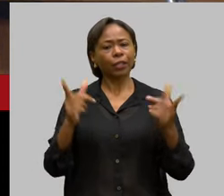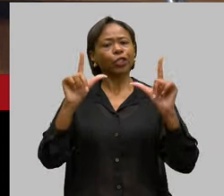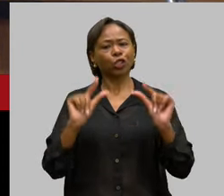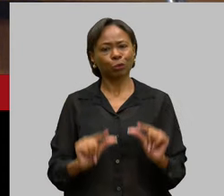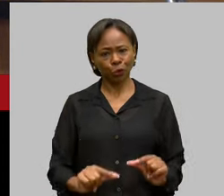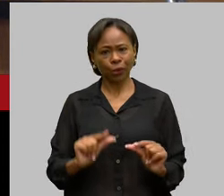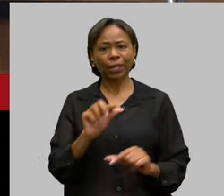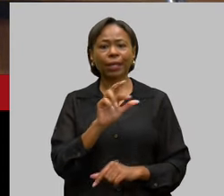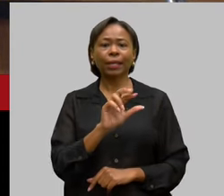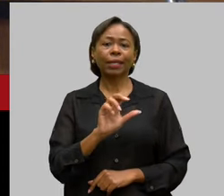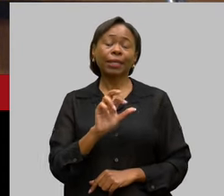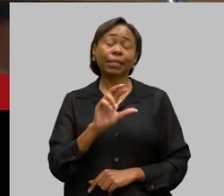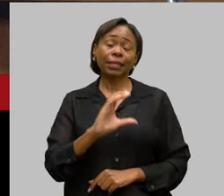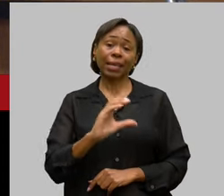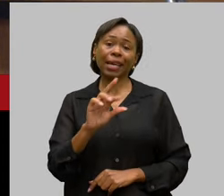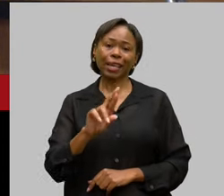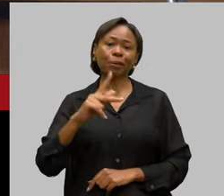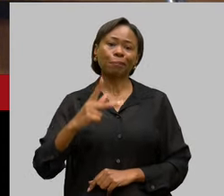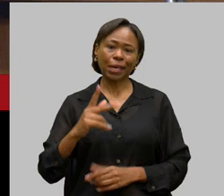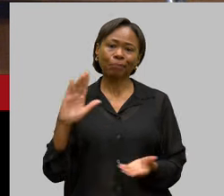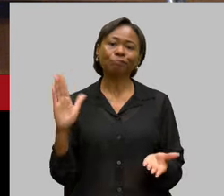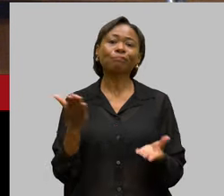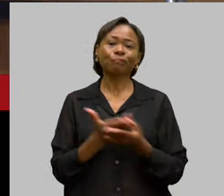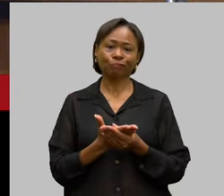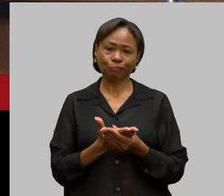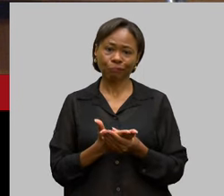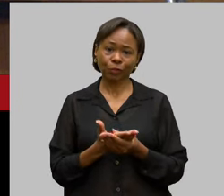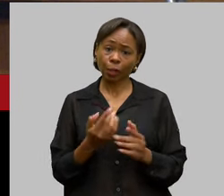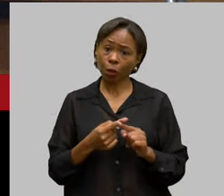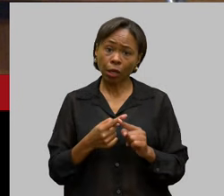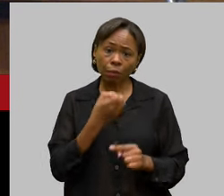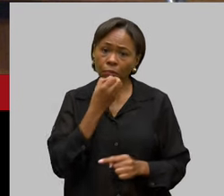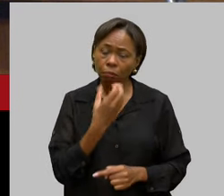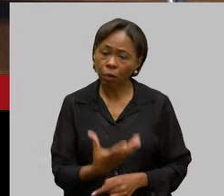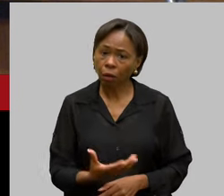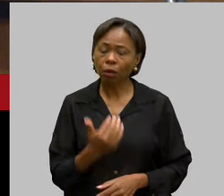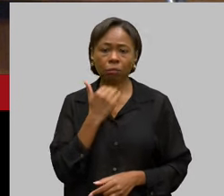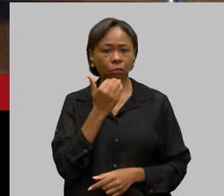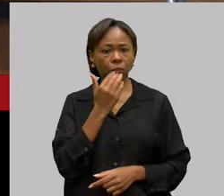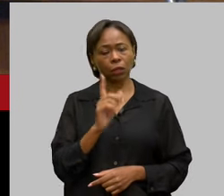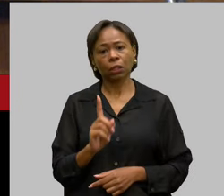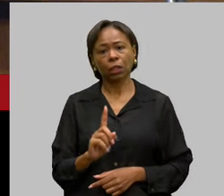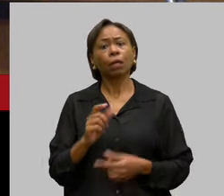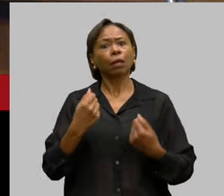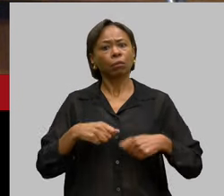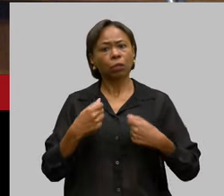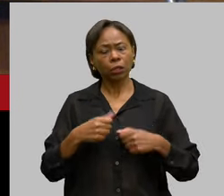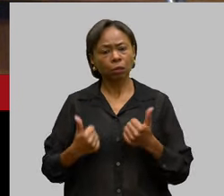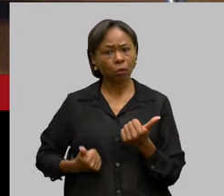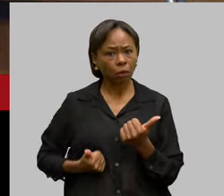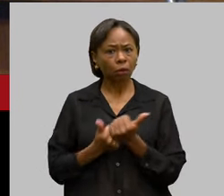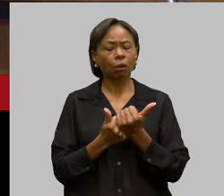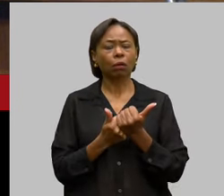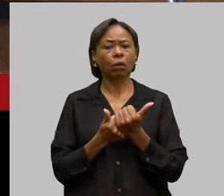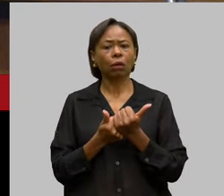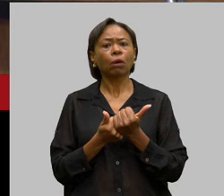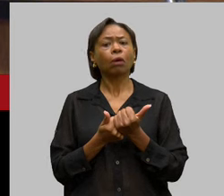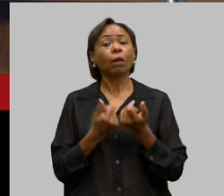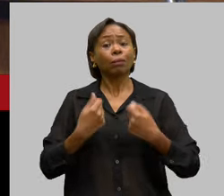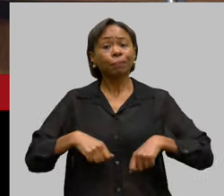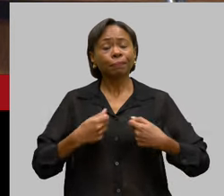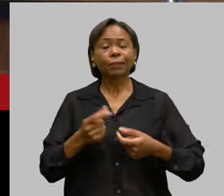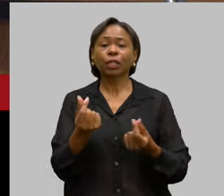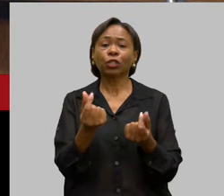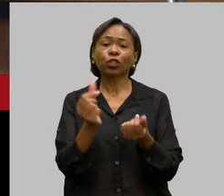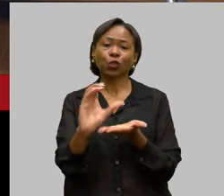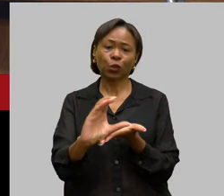ordem judicial isso não faz bem a ninguém precisamos de cooperação precisamos de recursos